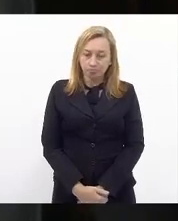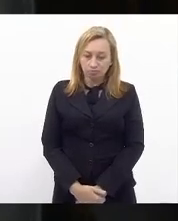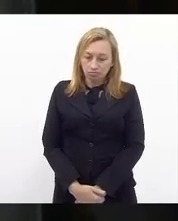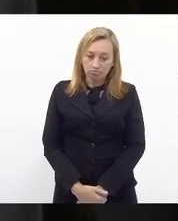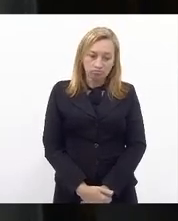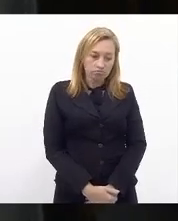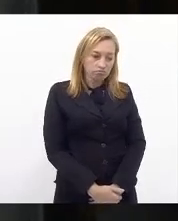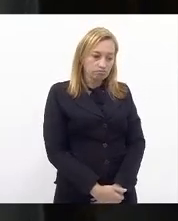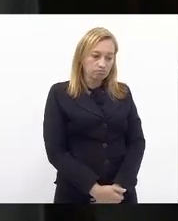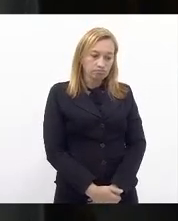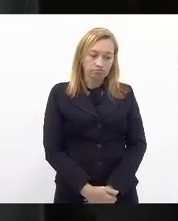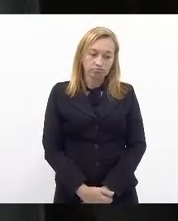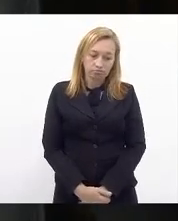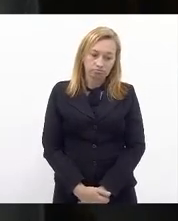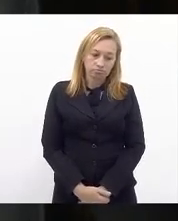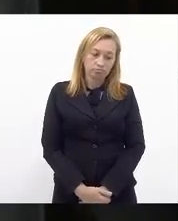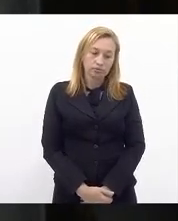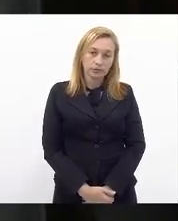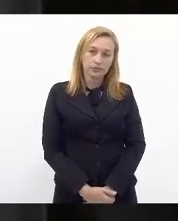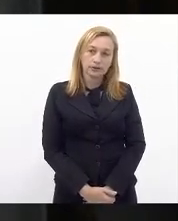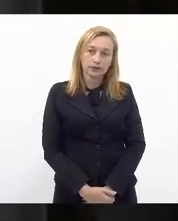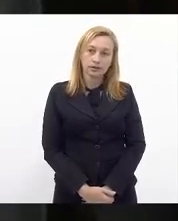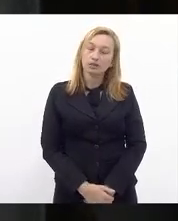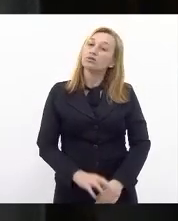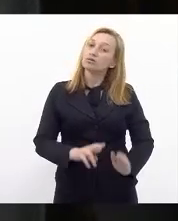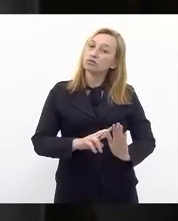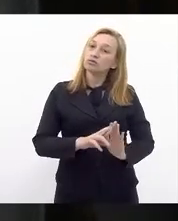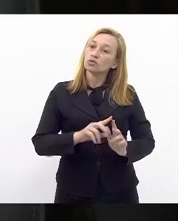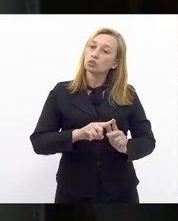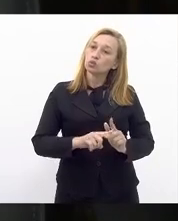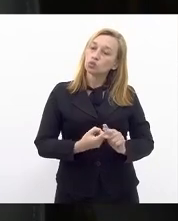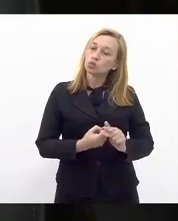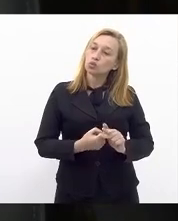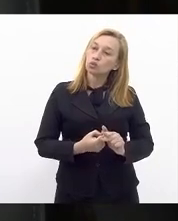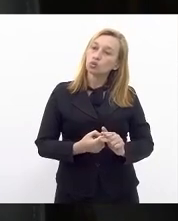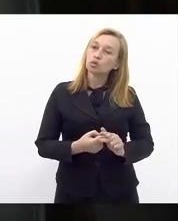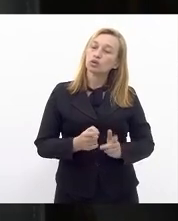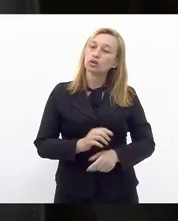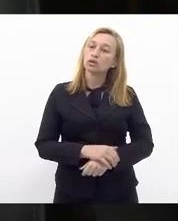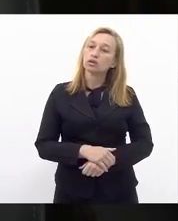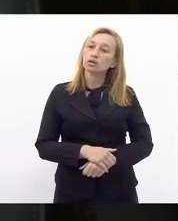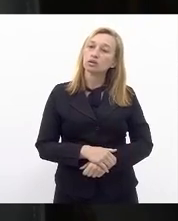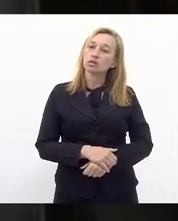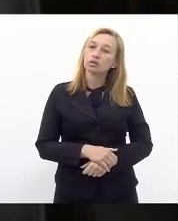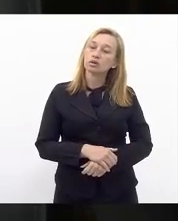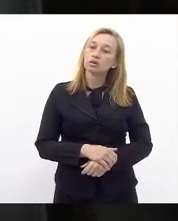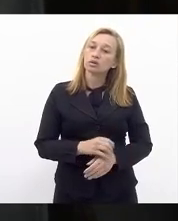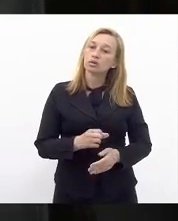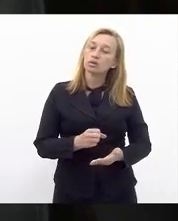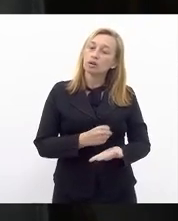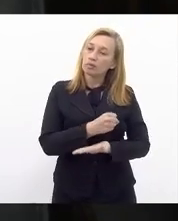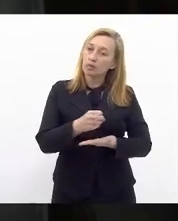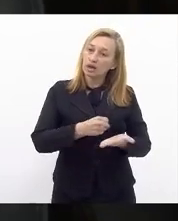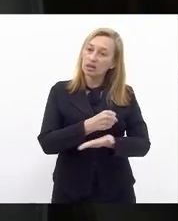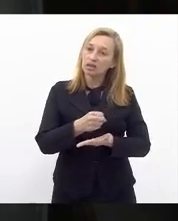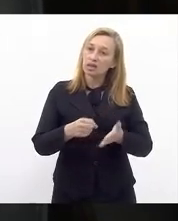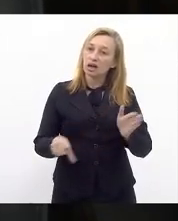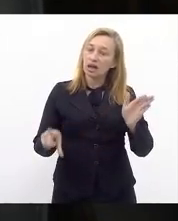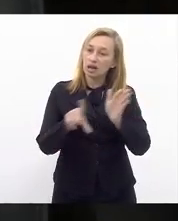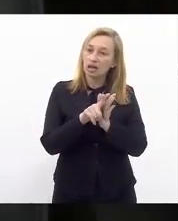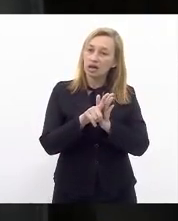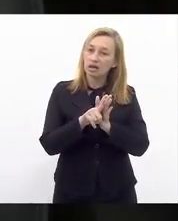o e regulamentar isso tendo como parâmetro a lei com a